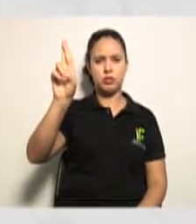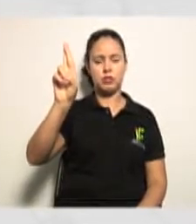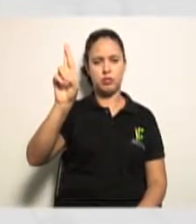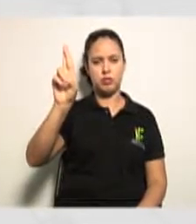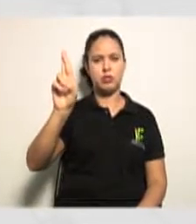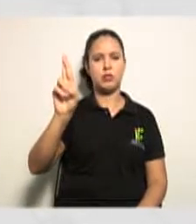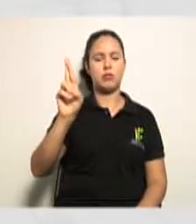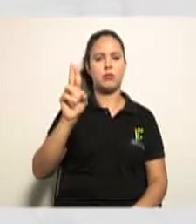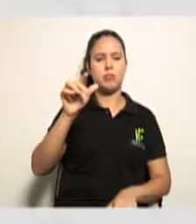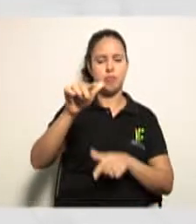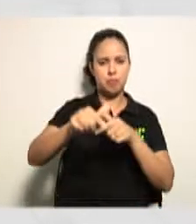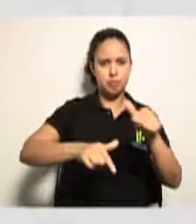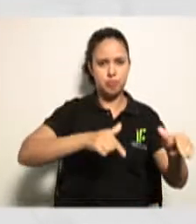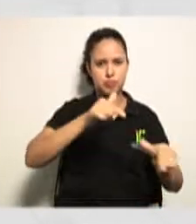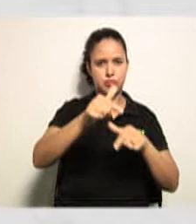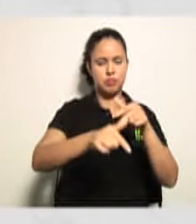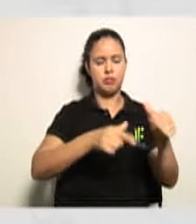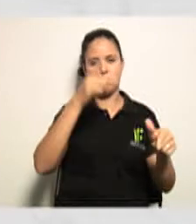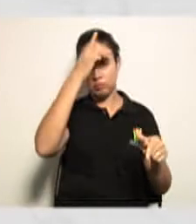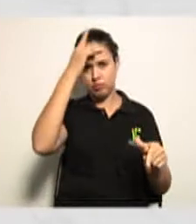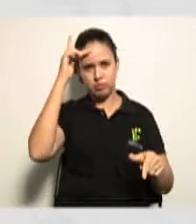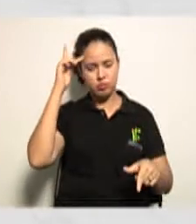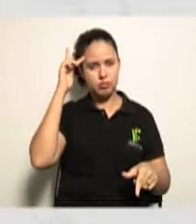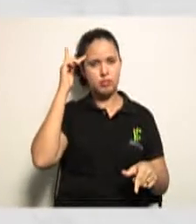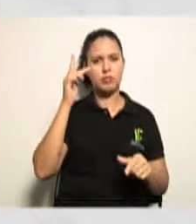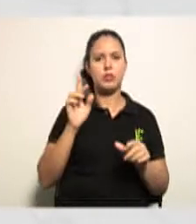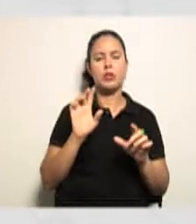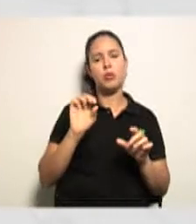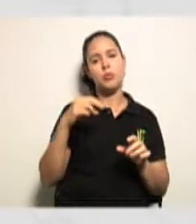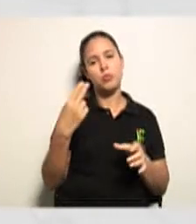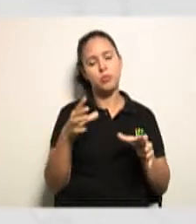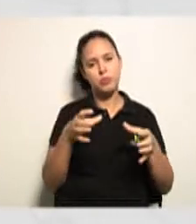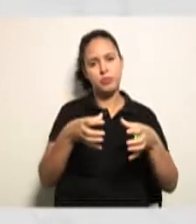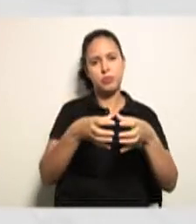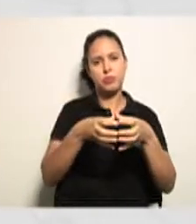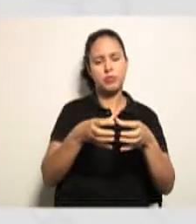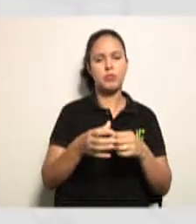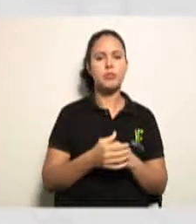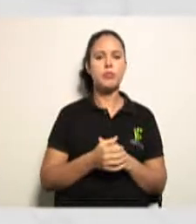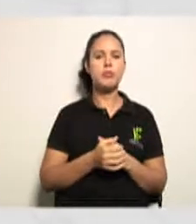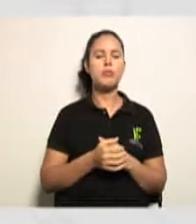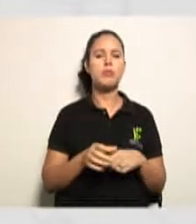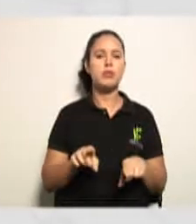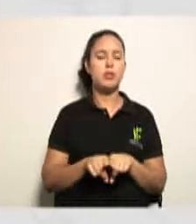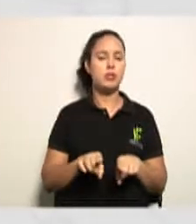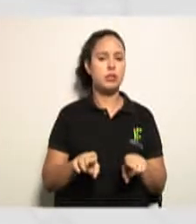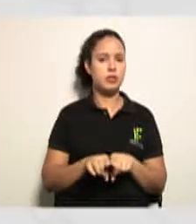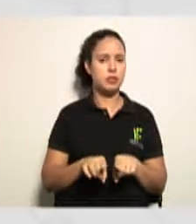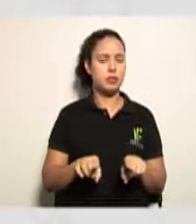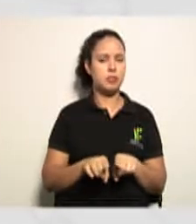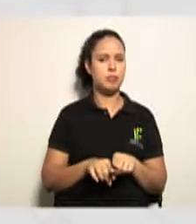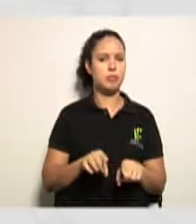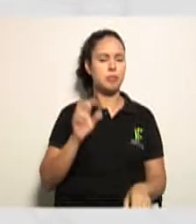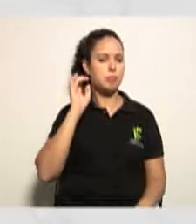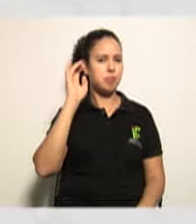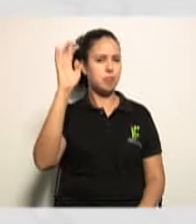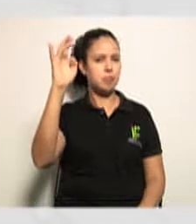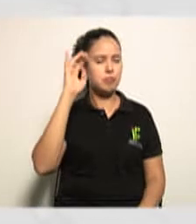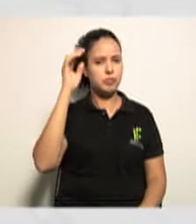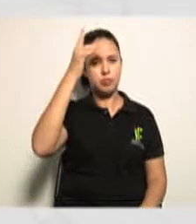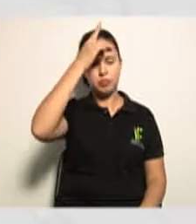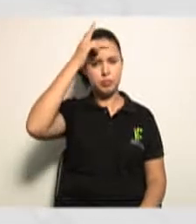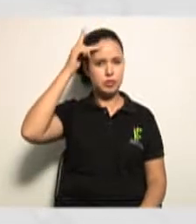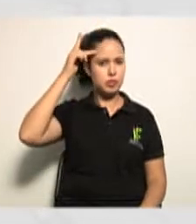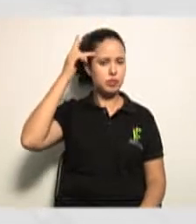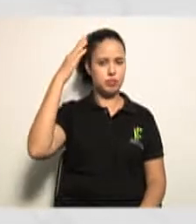estar trabalhando com as demais pessoas ou uma equipe. Na filosofia clássica, a gente vê grandes pensadores,